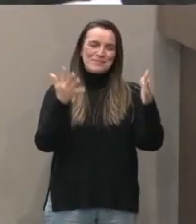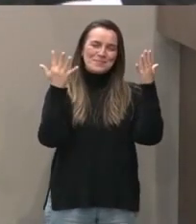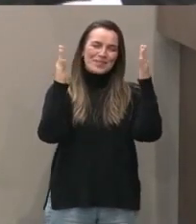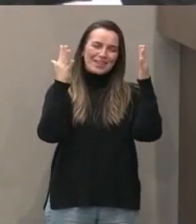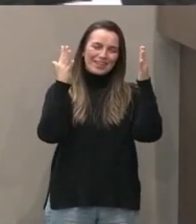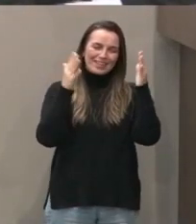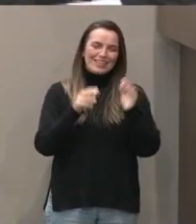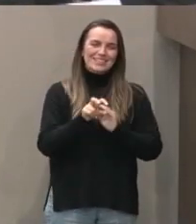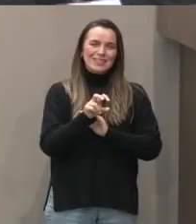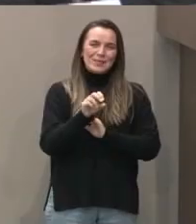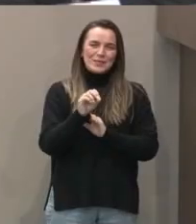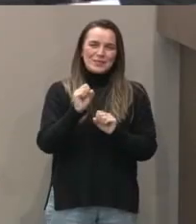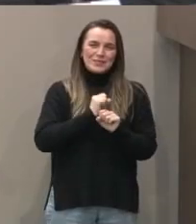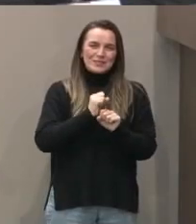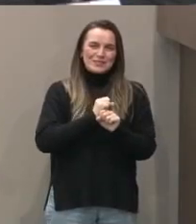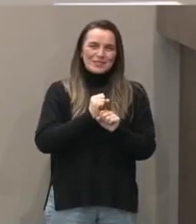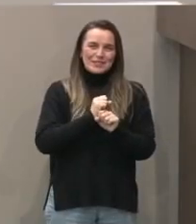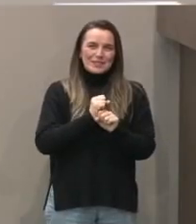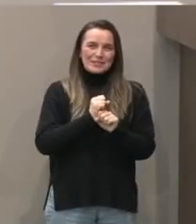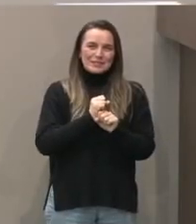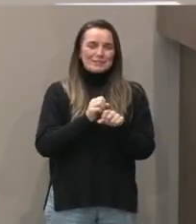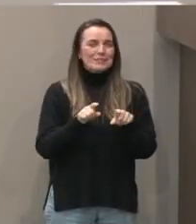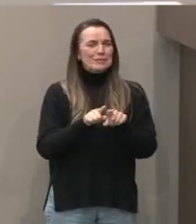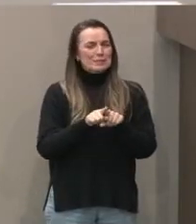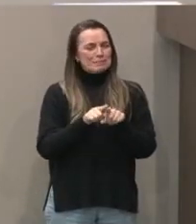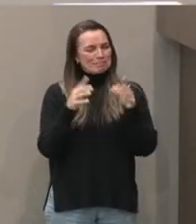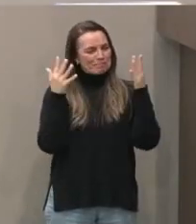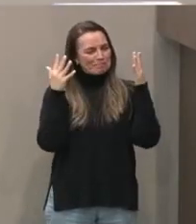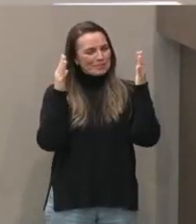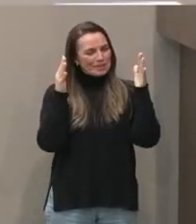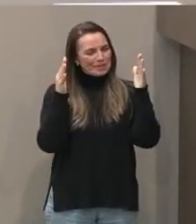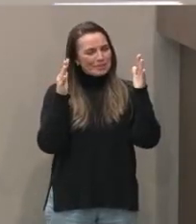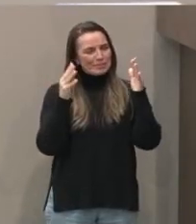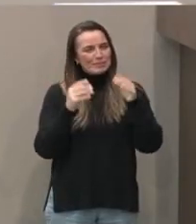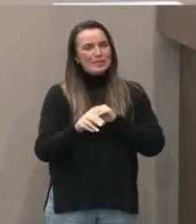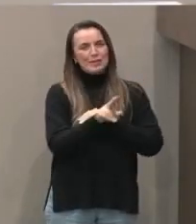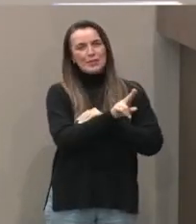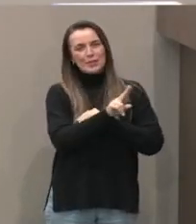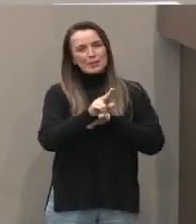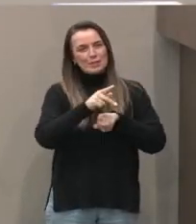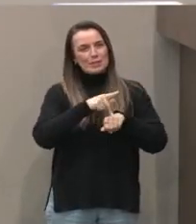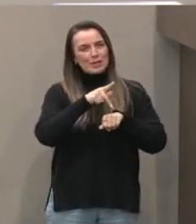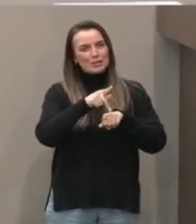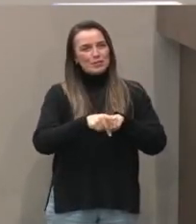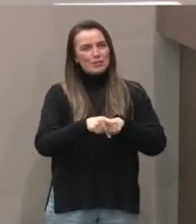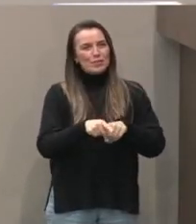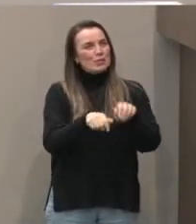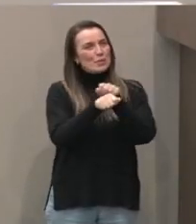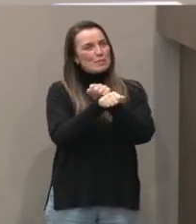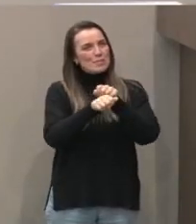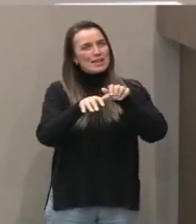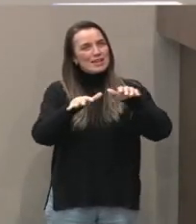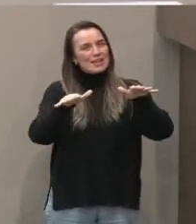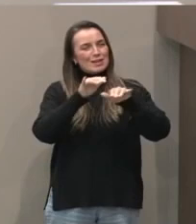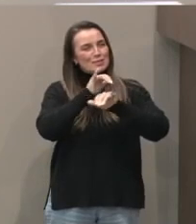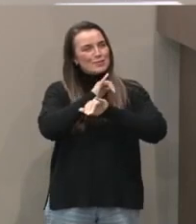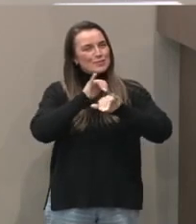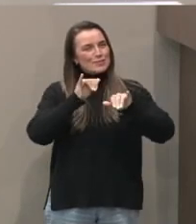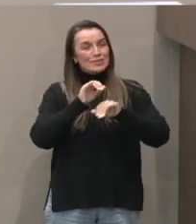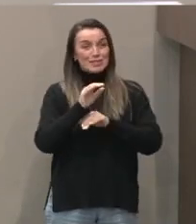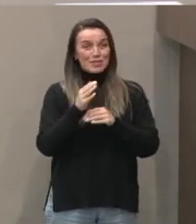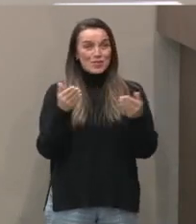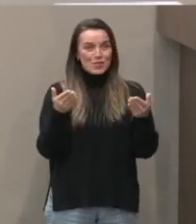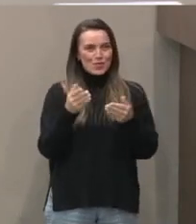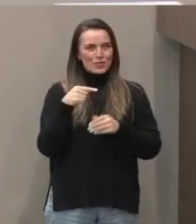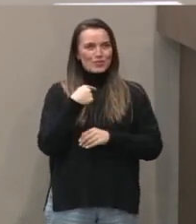seus 50 anos e parabéns por levarem o nome de Passo Fundo. Se hoje somos o 3º polo